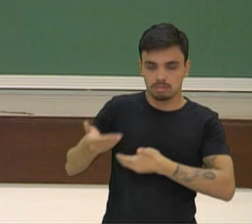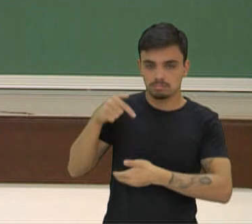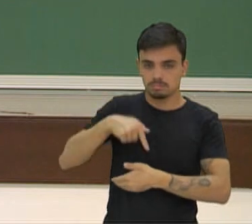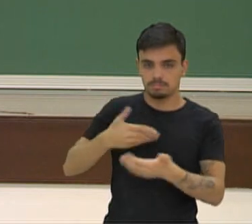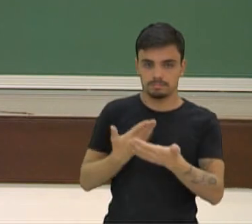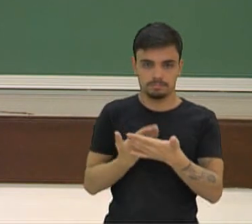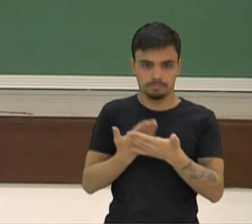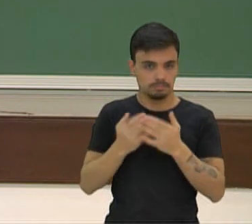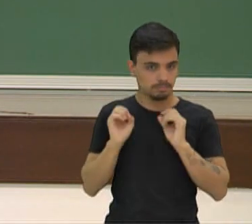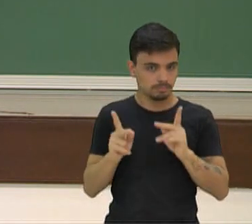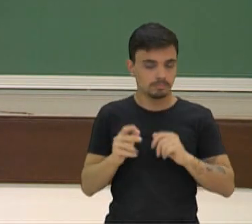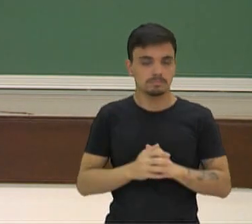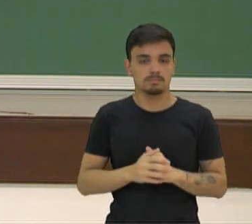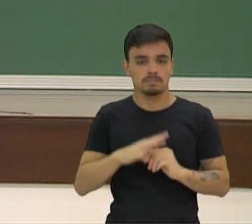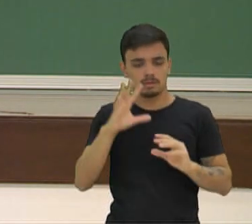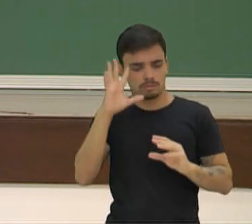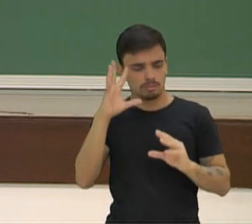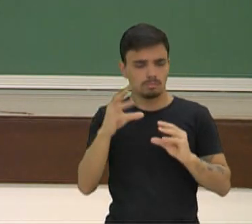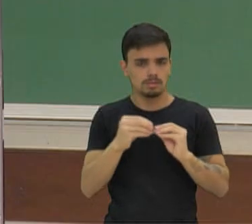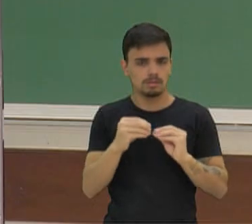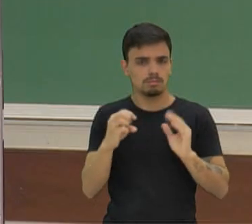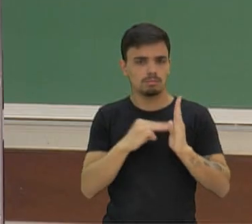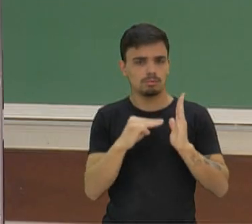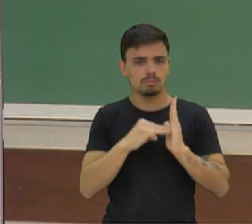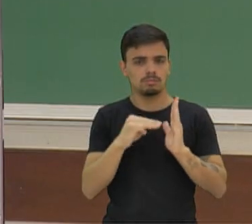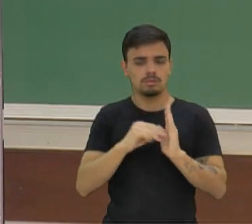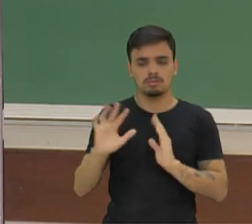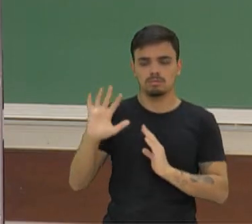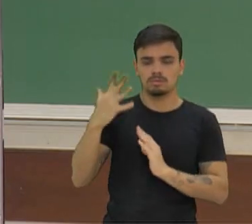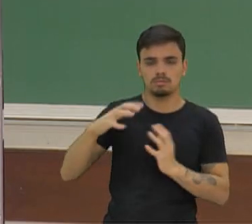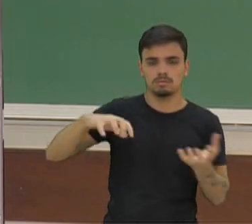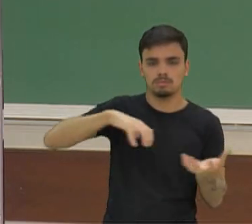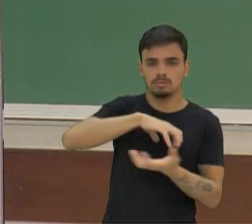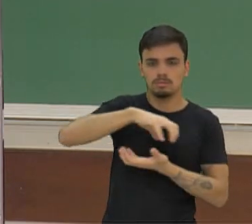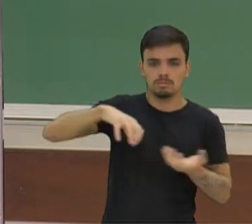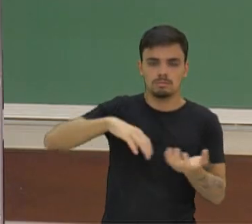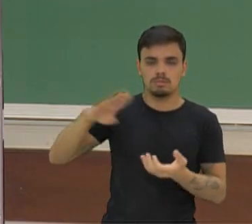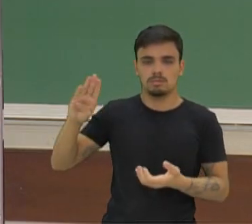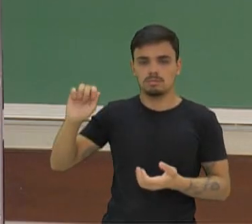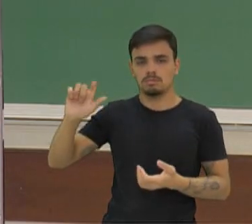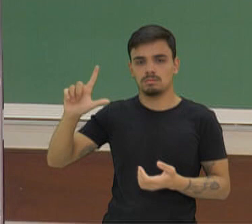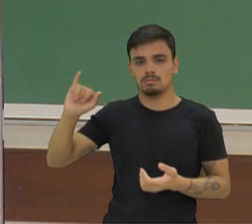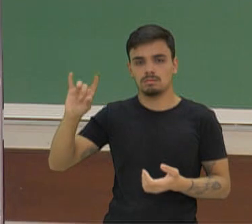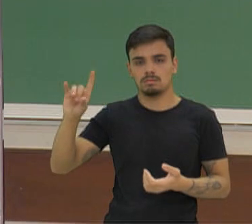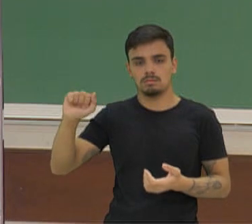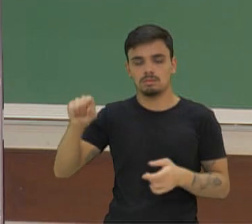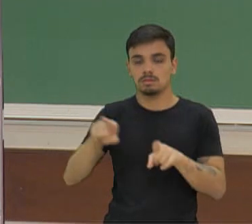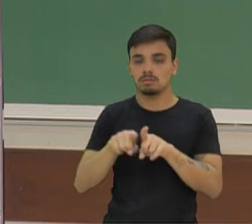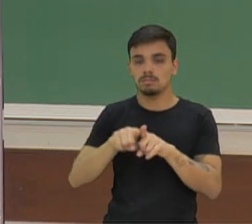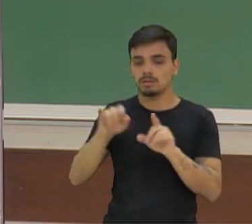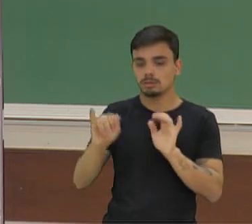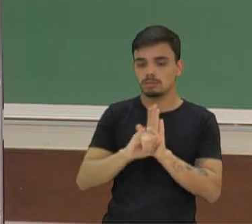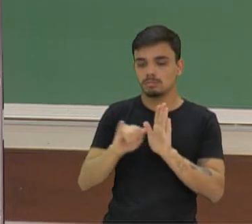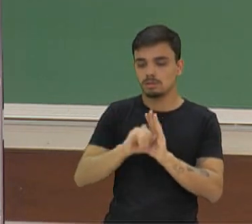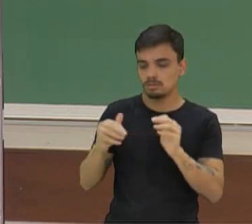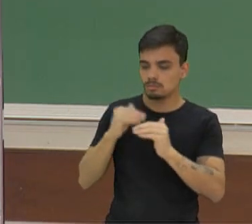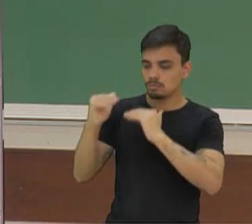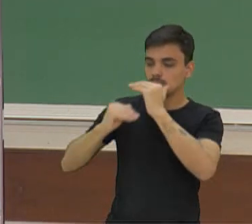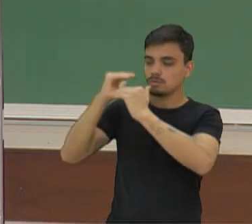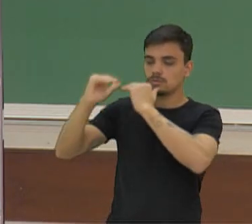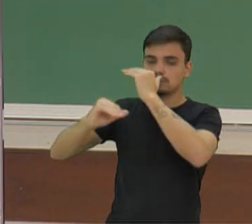aula. Compreender os motivos que levaram à revolta da Balaiada, bem como identificar seu processo e